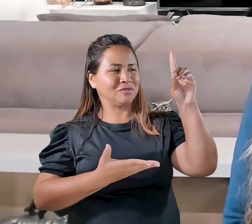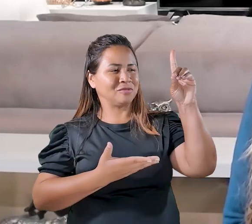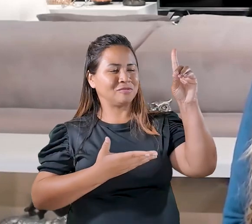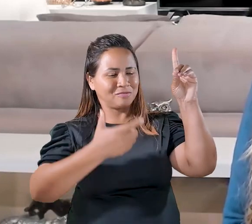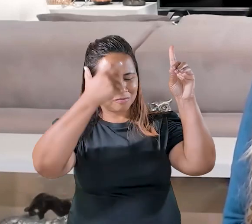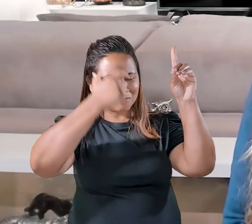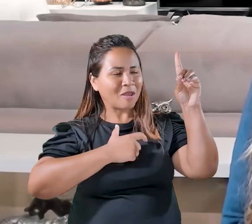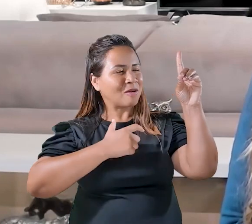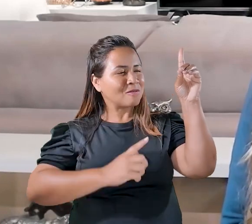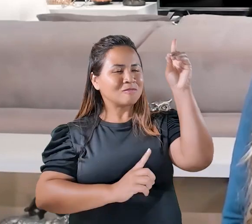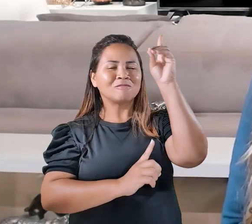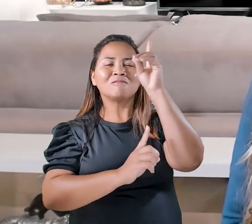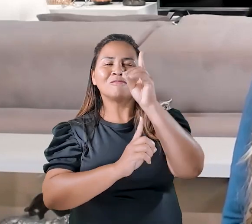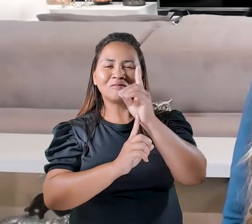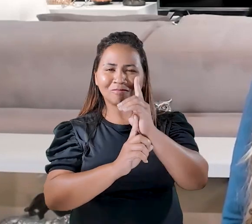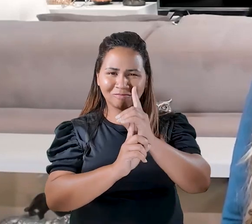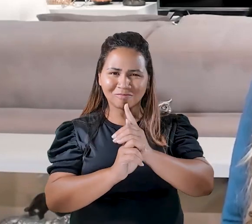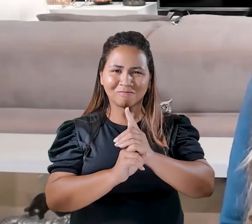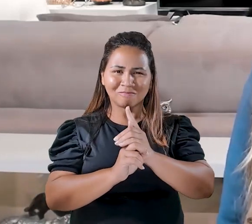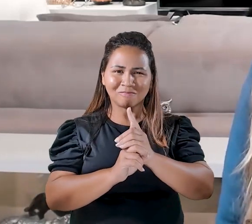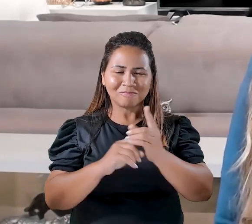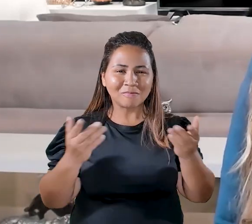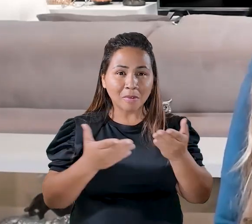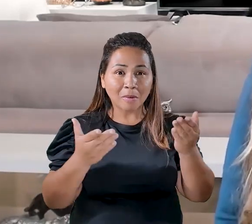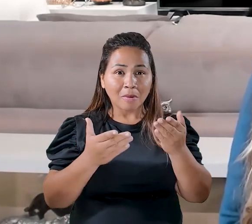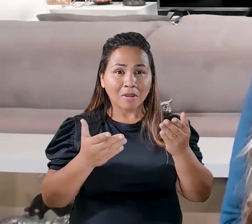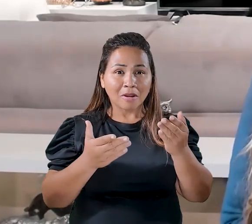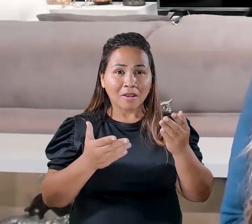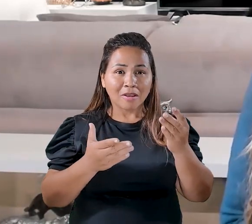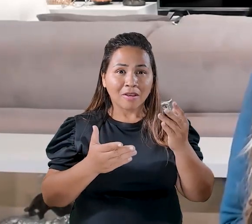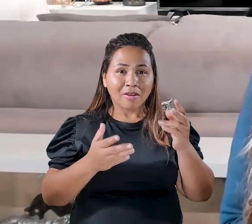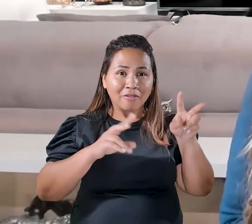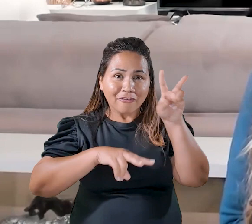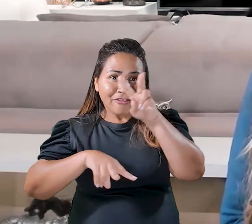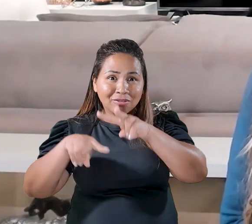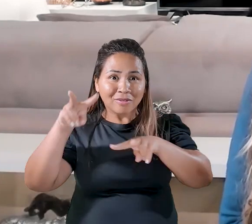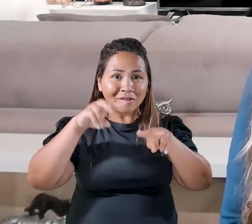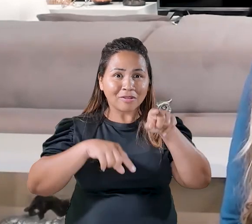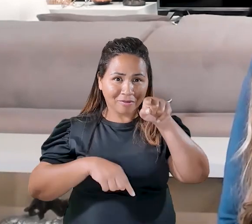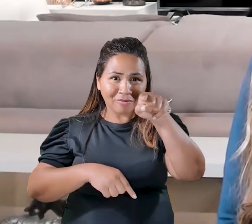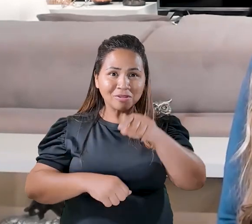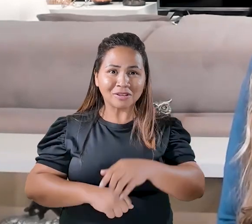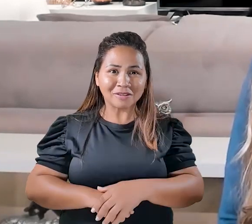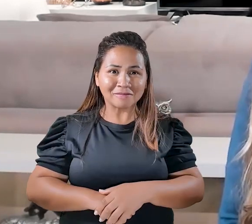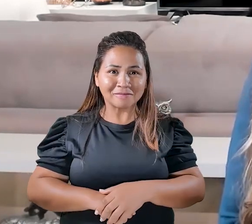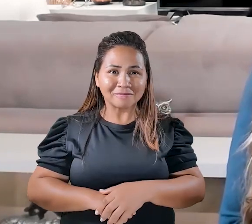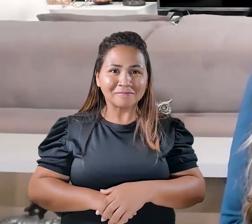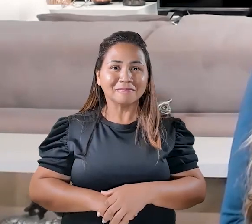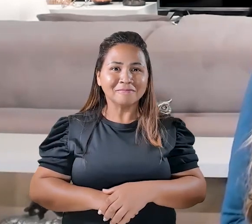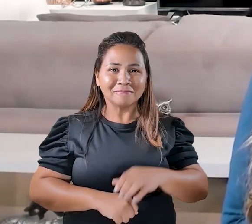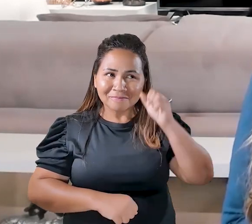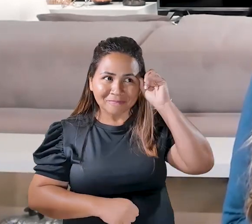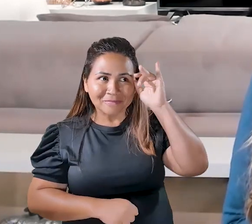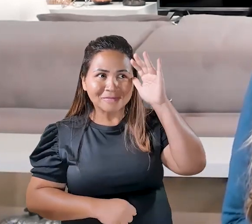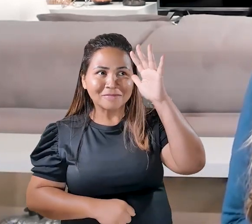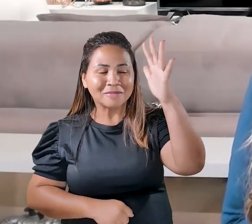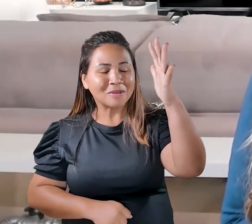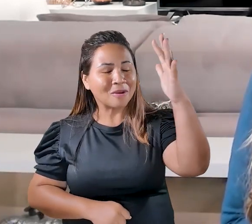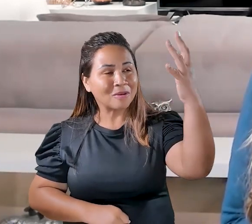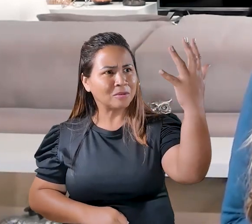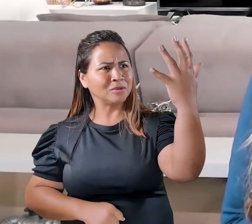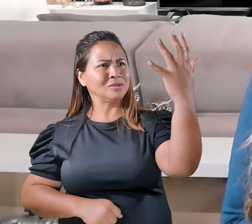Eu sou o eu sou. E agora veja você dentro do sonho. Veja você dentro desse sonho.